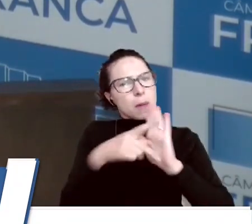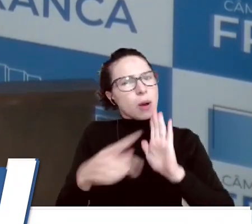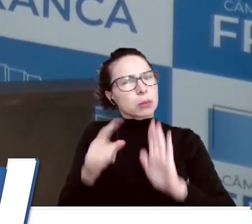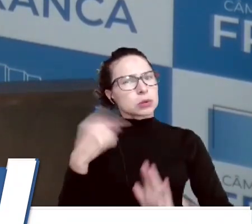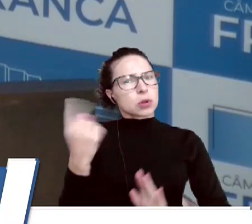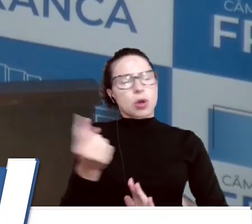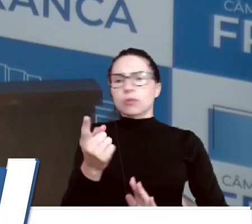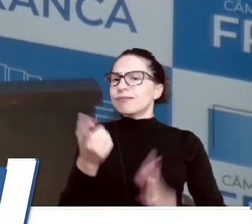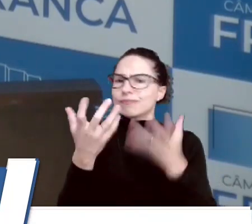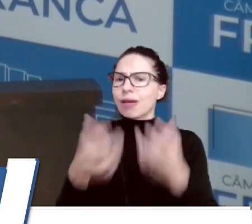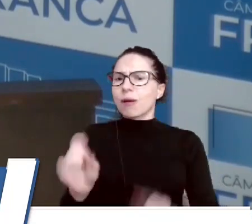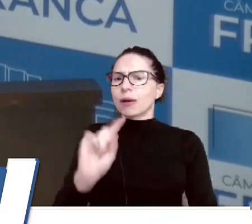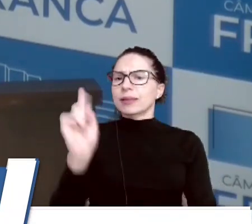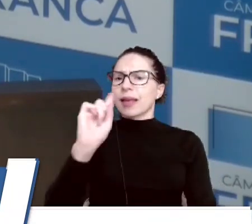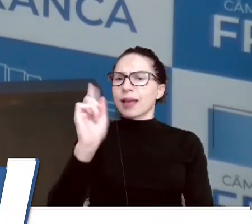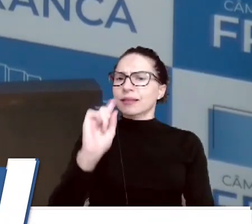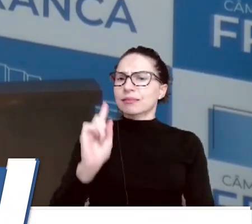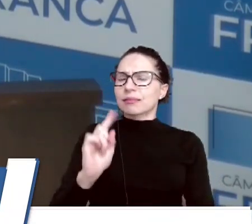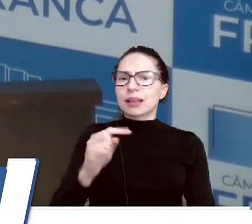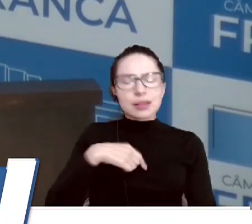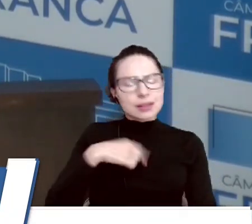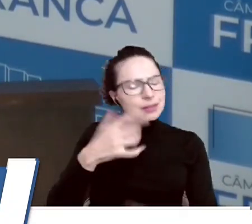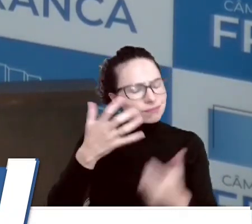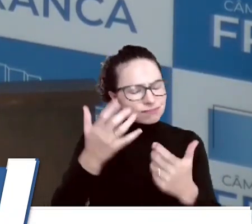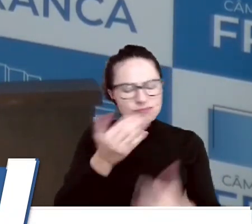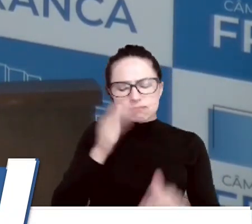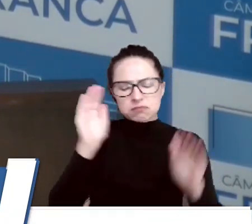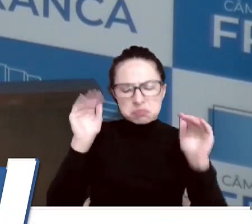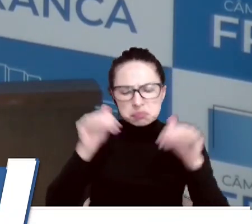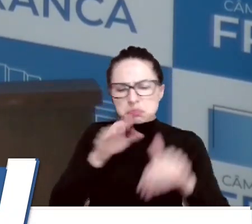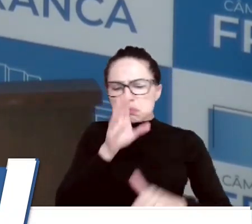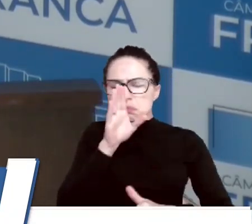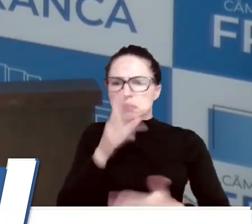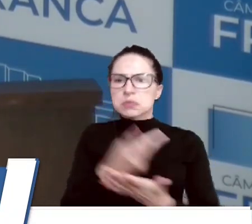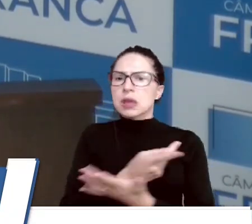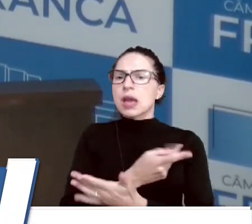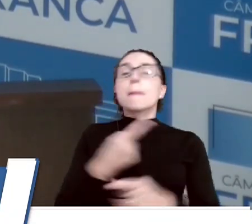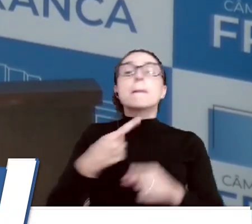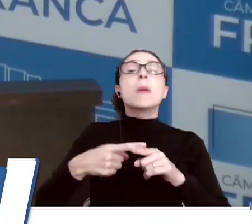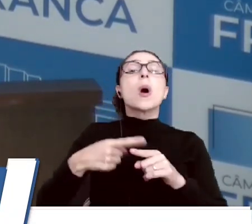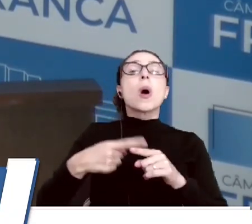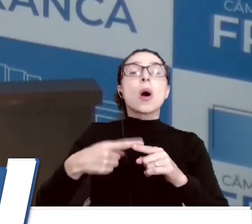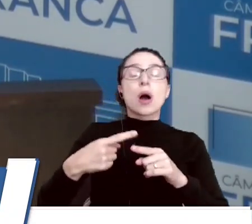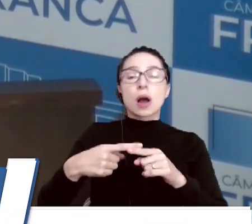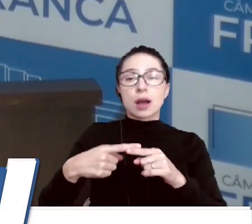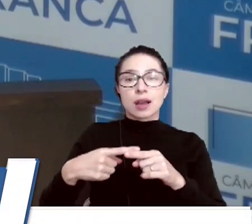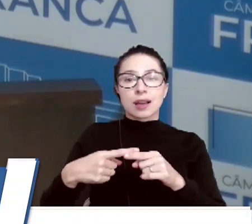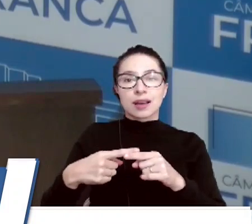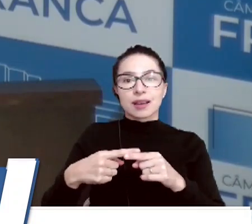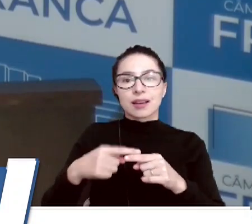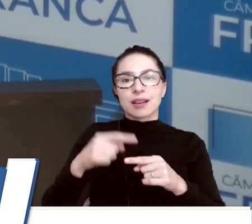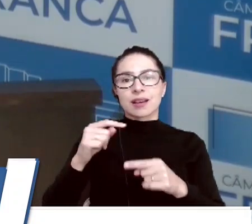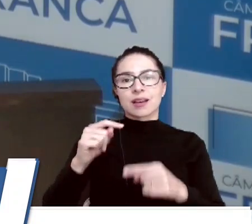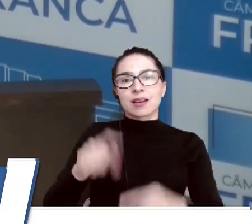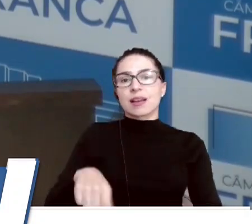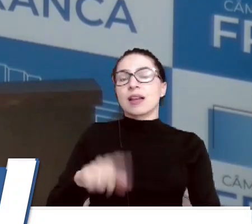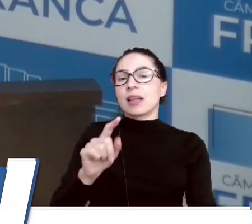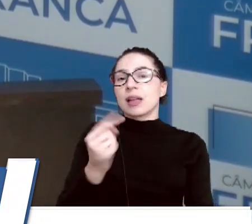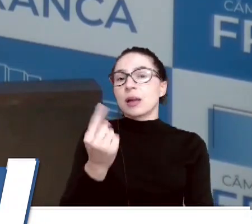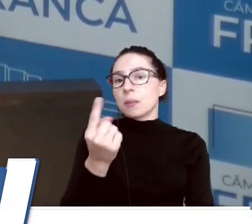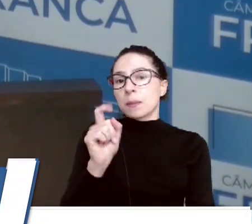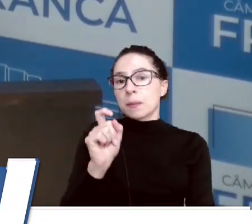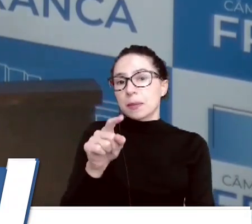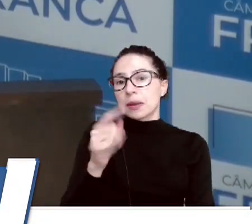façam isso, não cometam esse erro. E vou dizer por que mais. esse 1.400 bi,